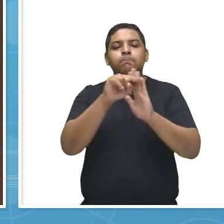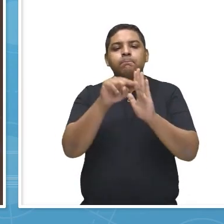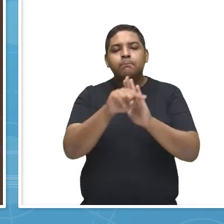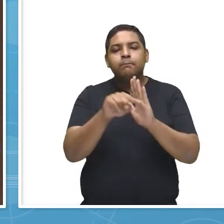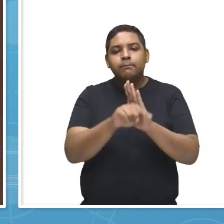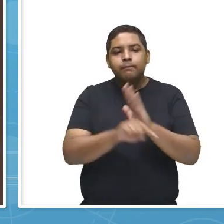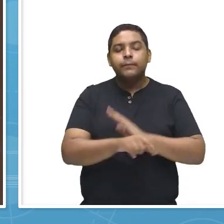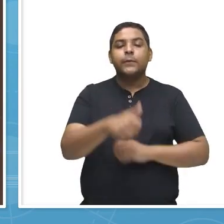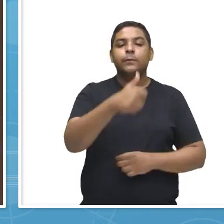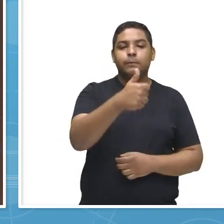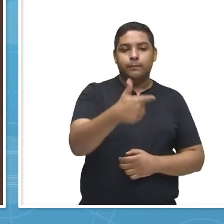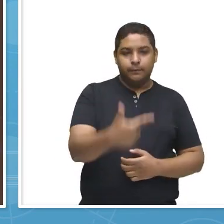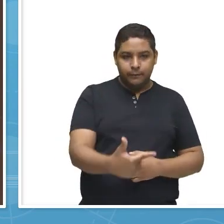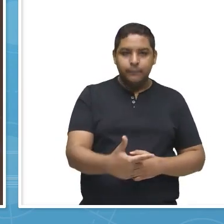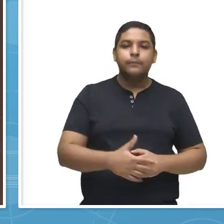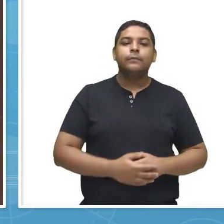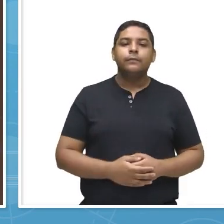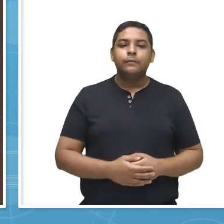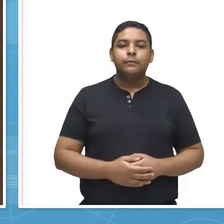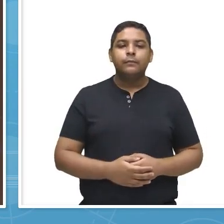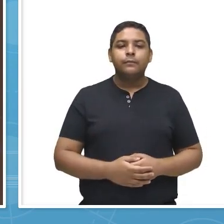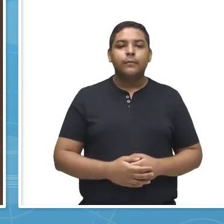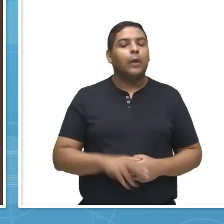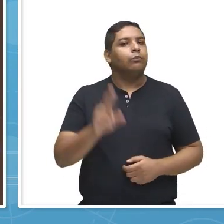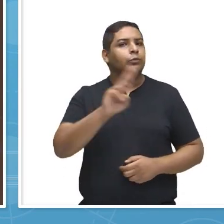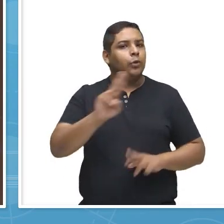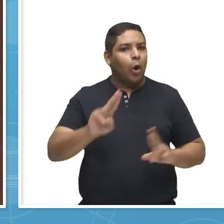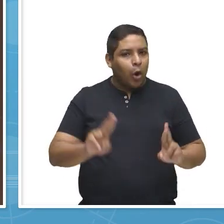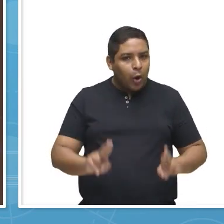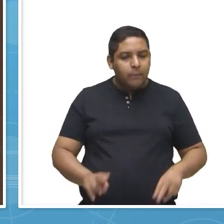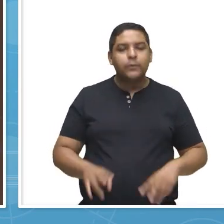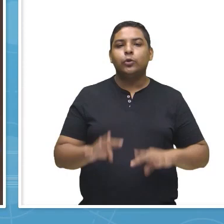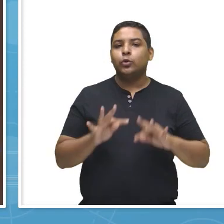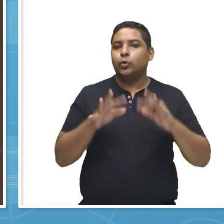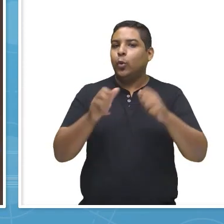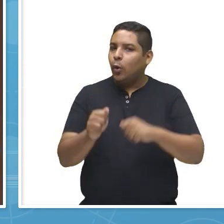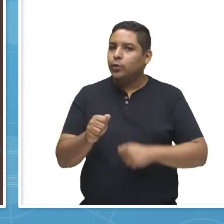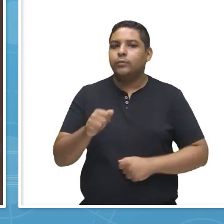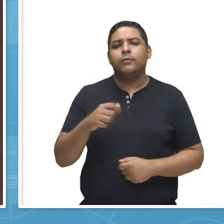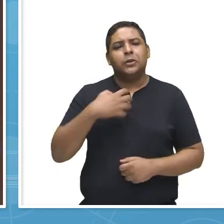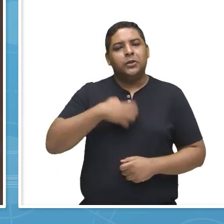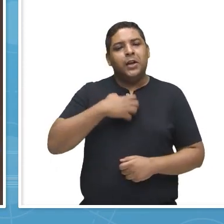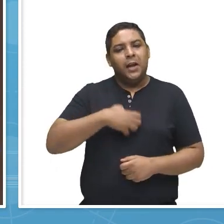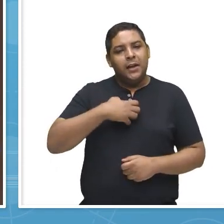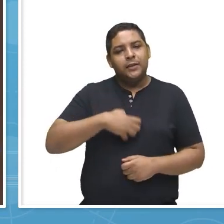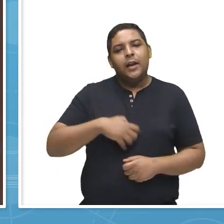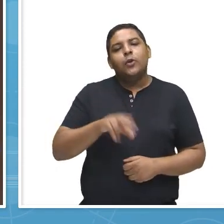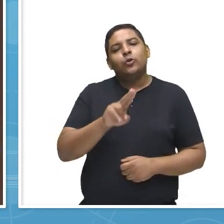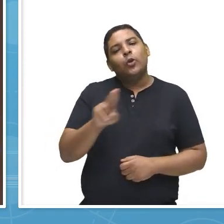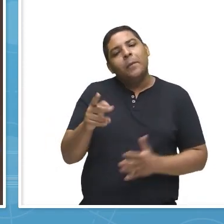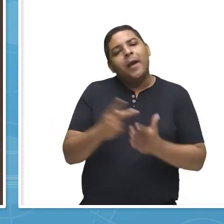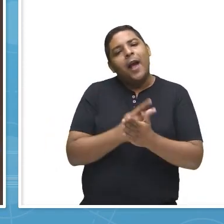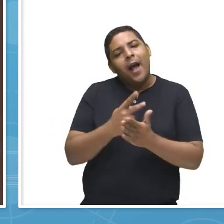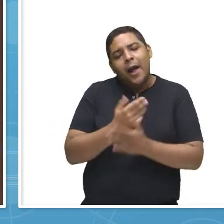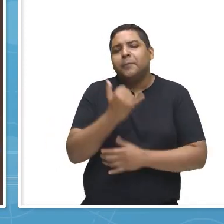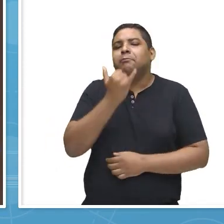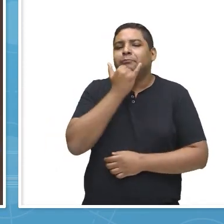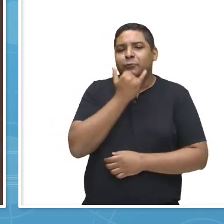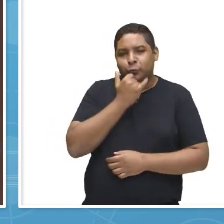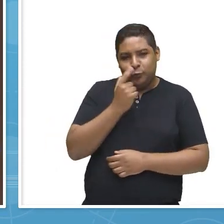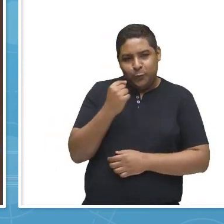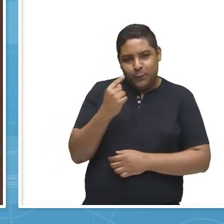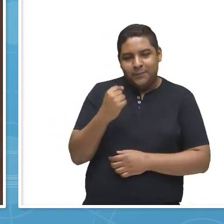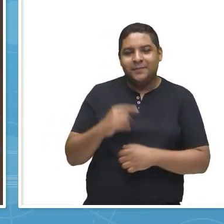questões 1 e 2. Não vou conseguir falar o nome de todo mundo, não fiquem chateados. Se eu falar também o nome errado, me perdoem, tá